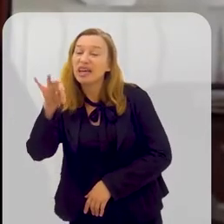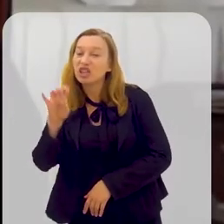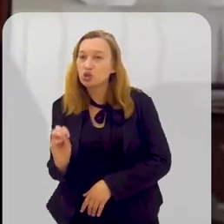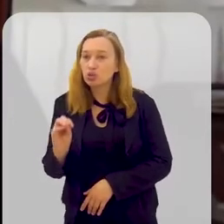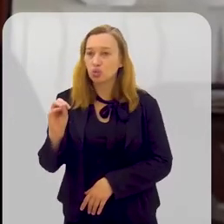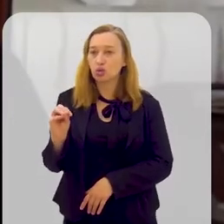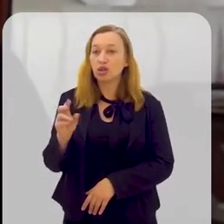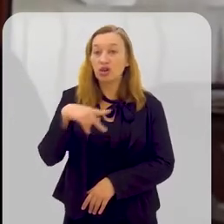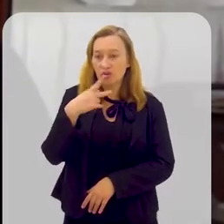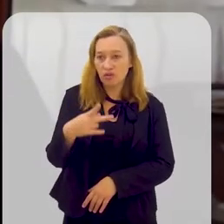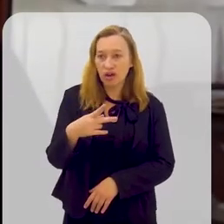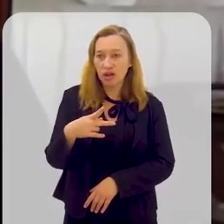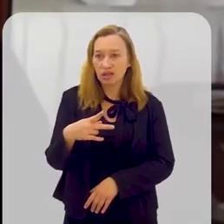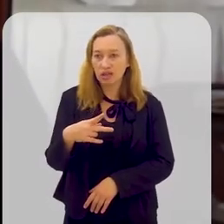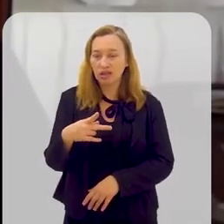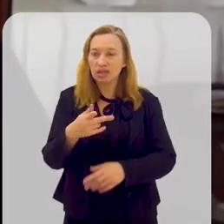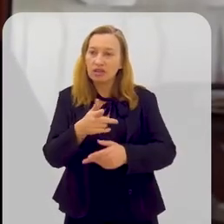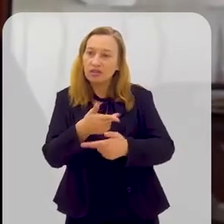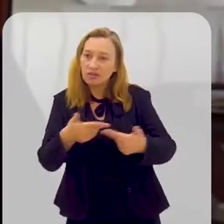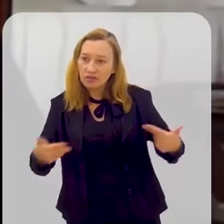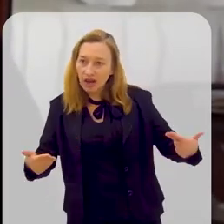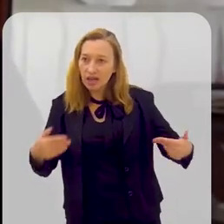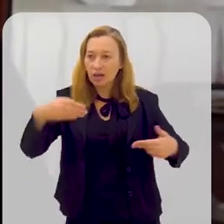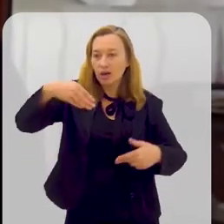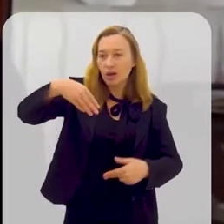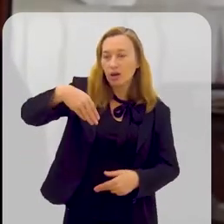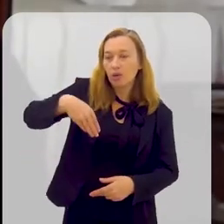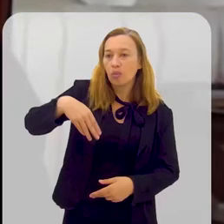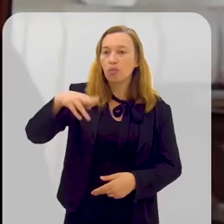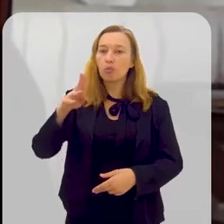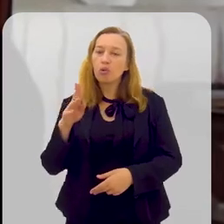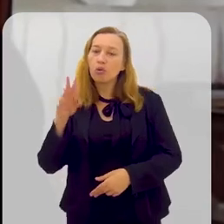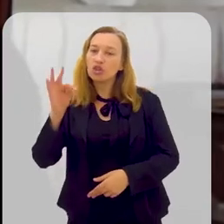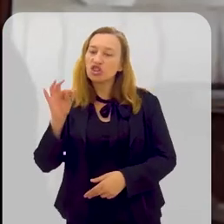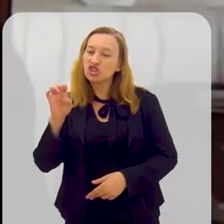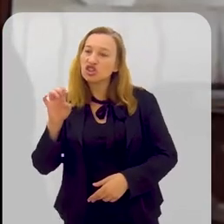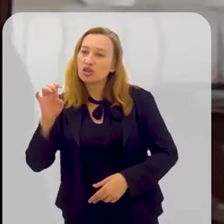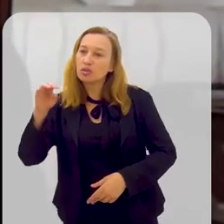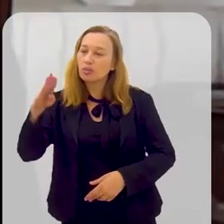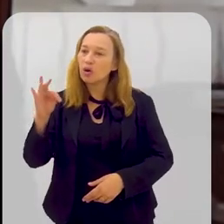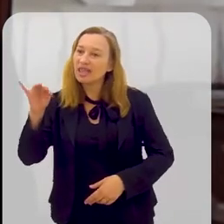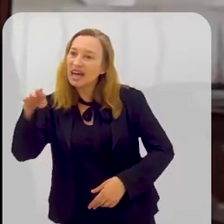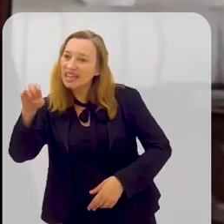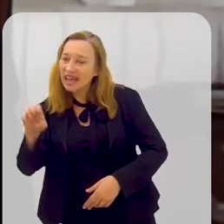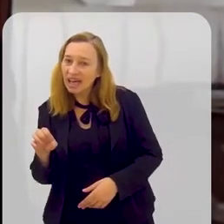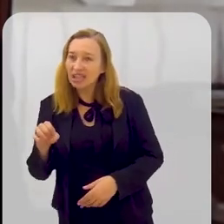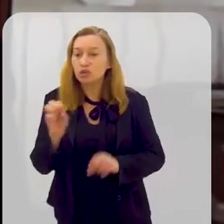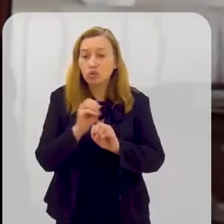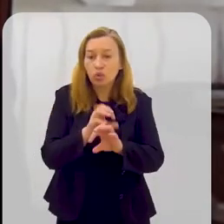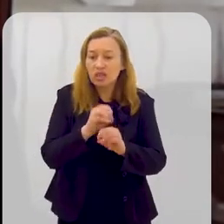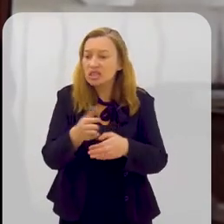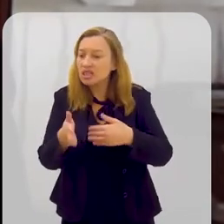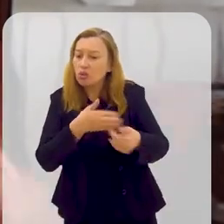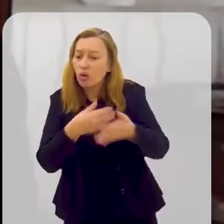e eu falo em multi modalidade o que que é multi modalidade no ensino de qualquer